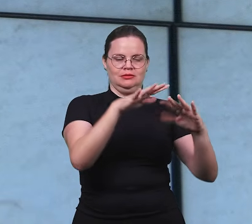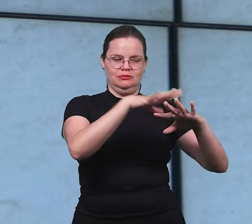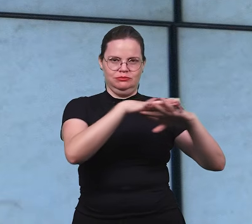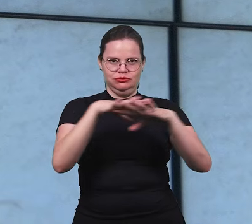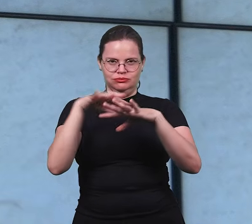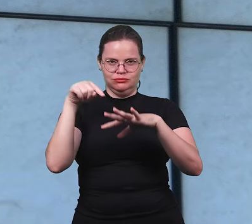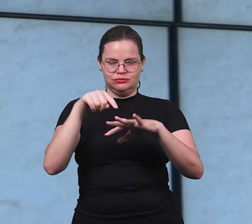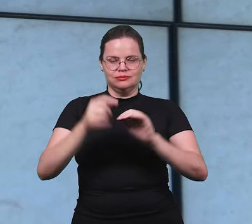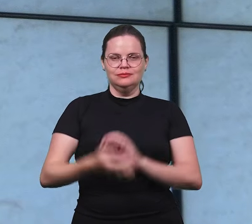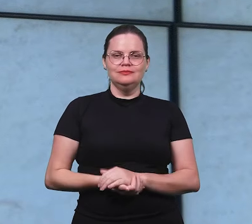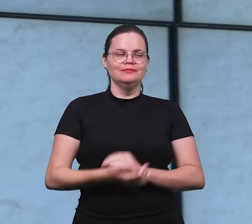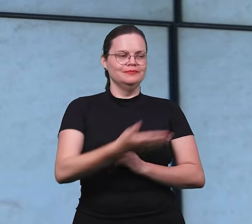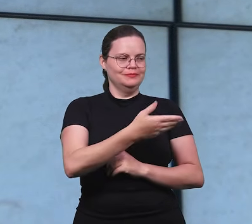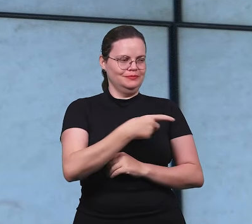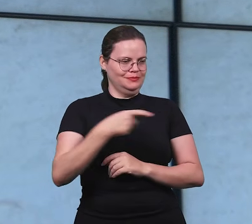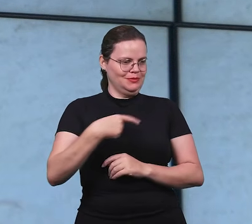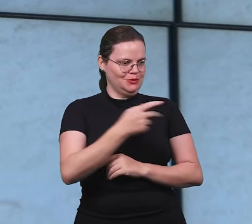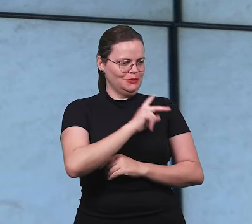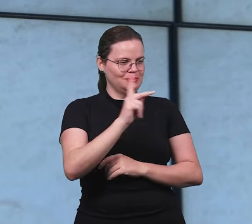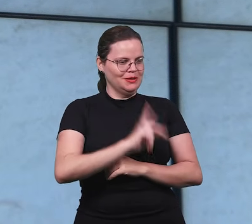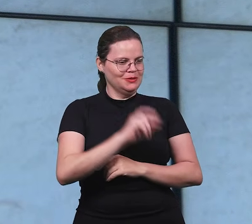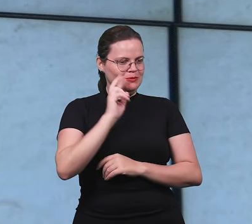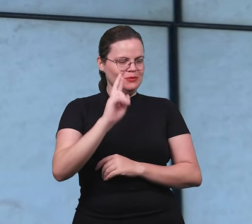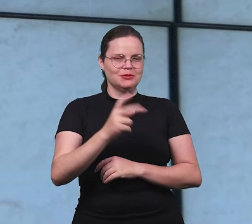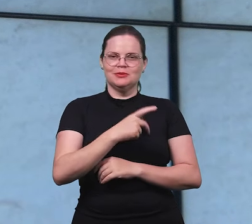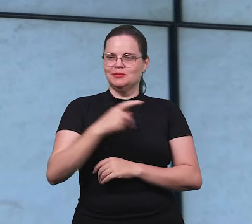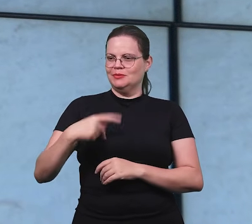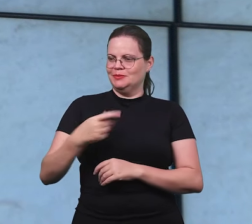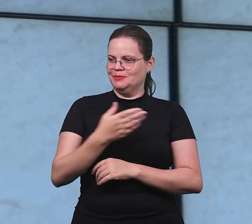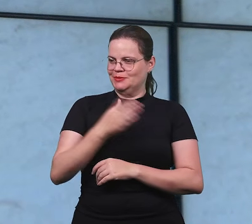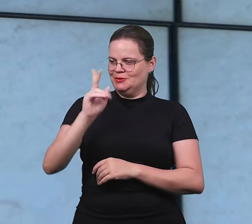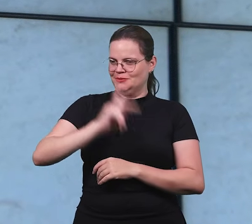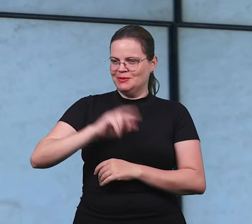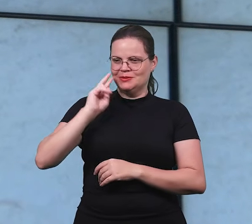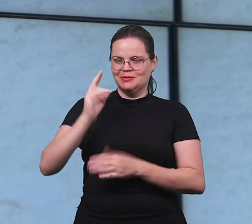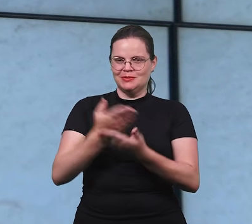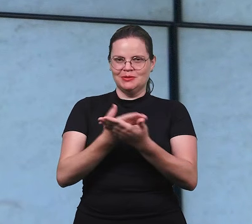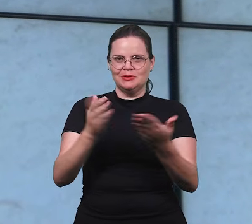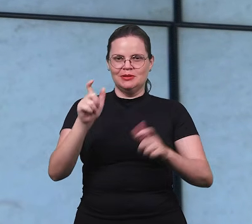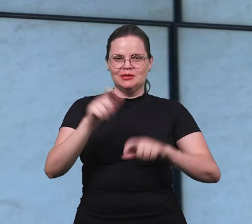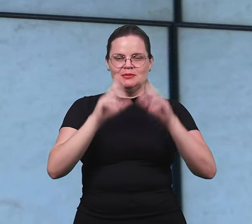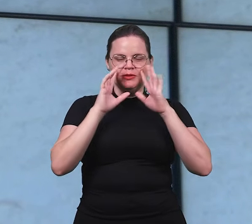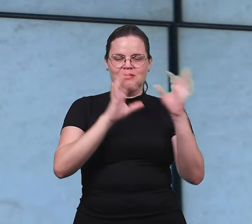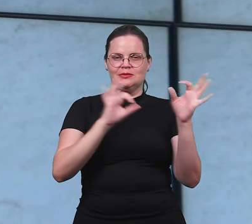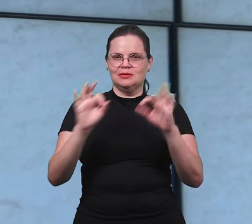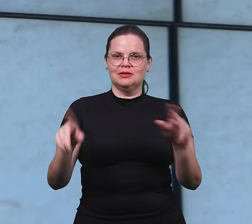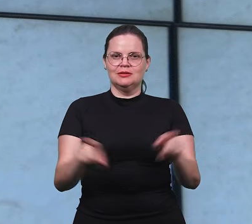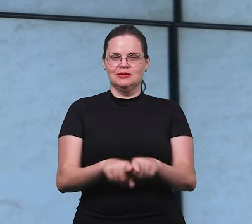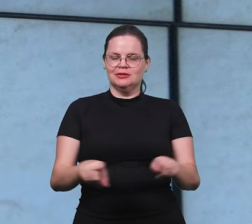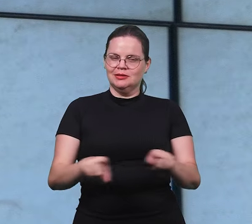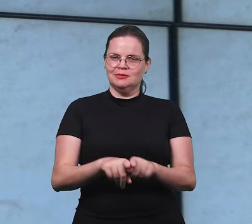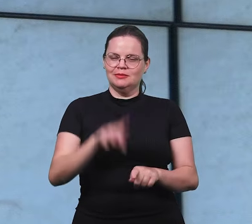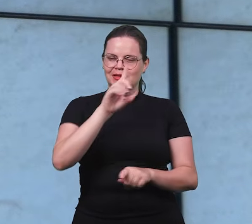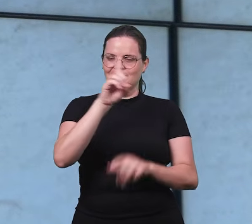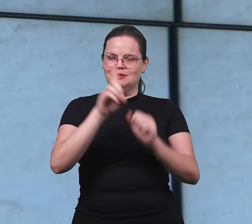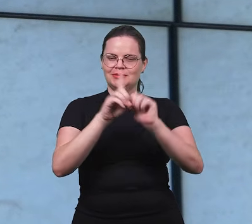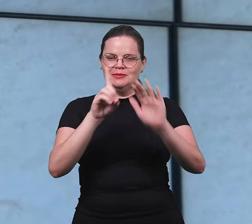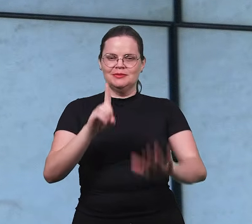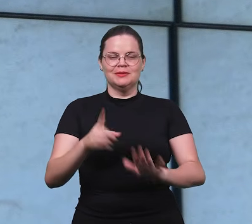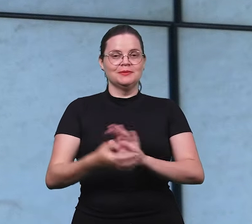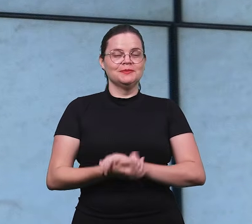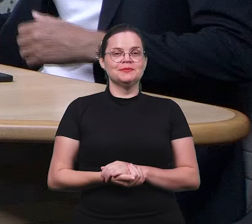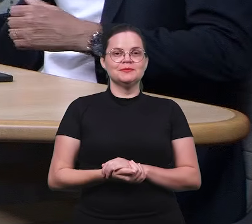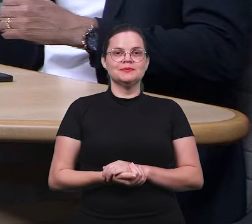pastor Marcelo, os irmãos estão acompanhando o programa, assistindo. Nós também damos essa saudação e que